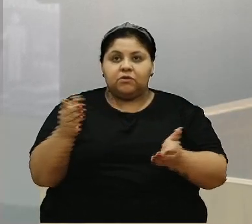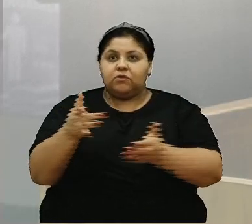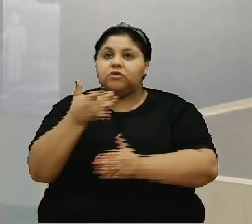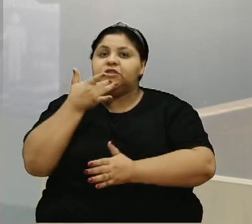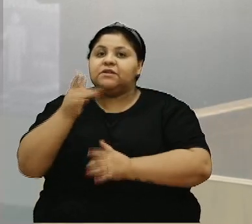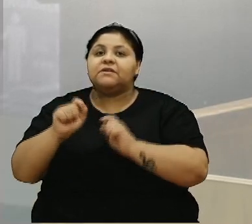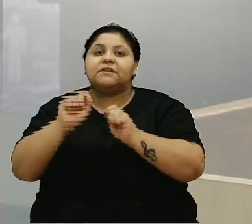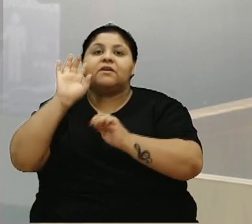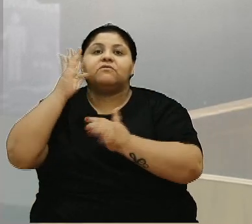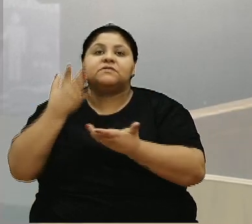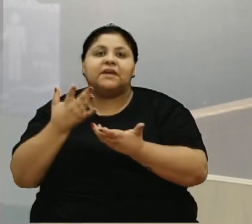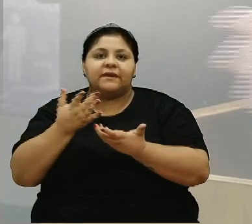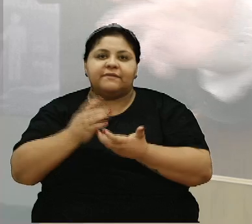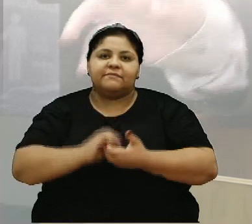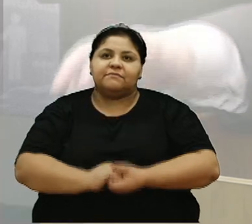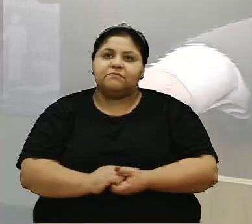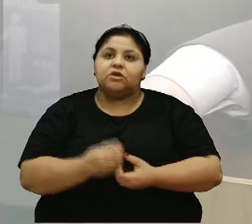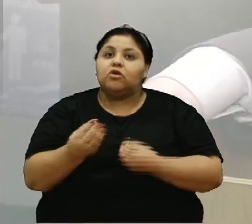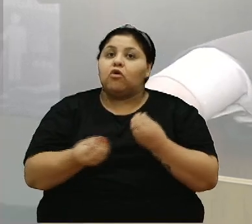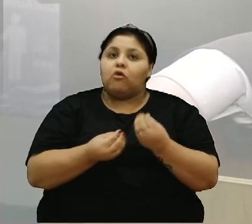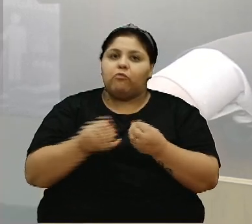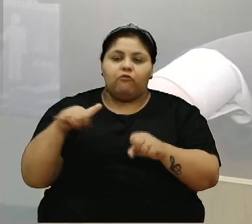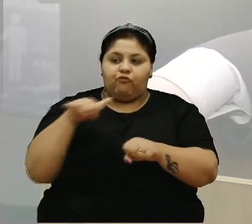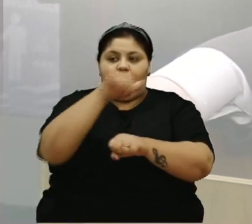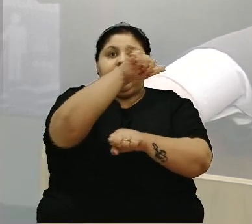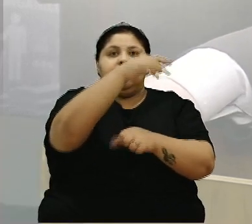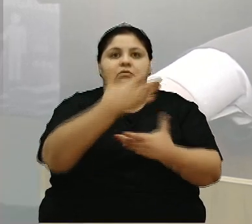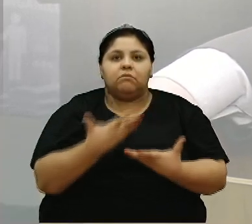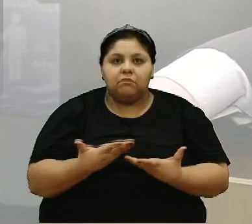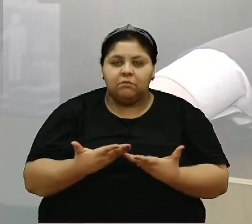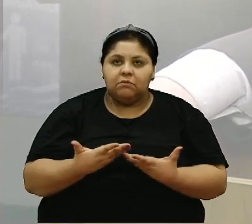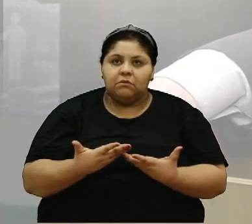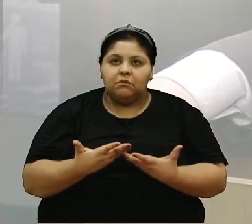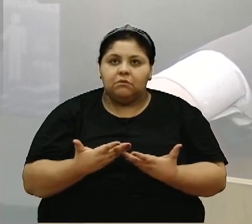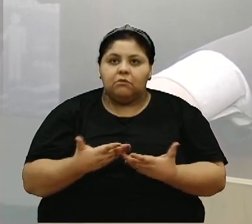é que consegue ir? Como? Voando? Voando?